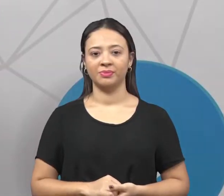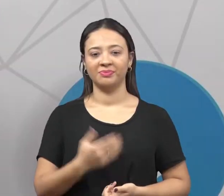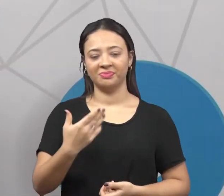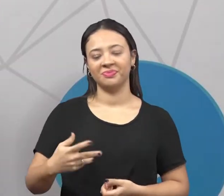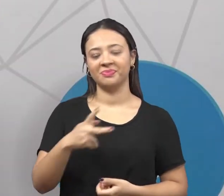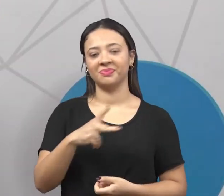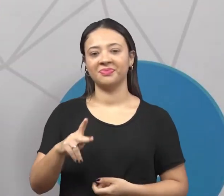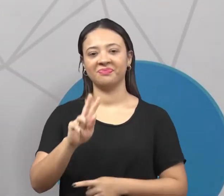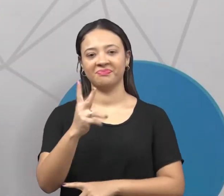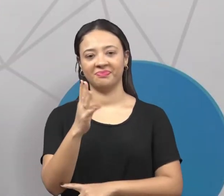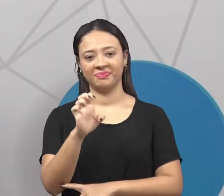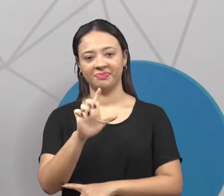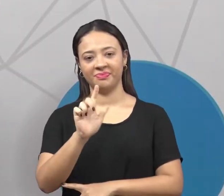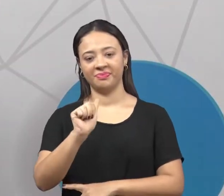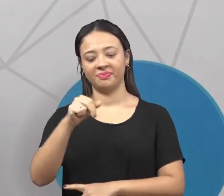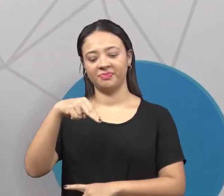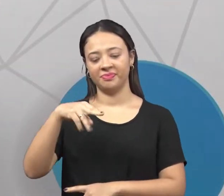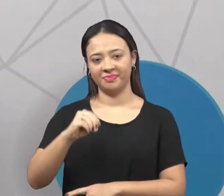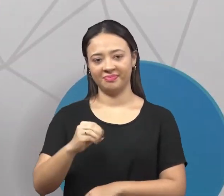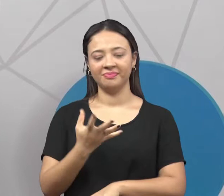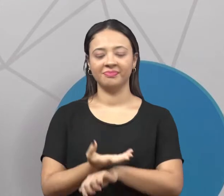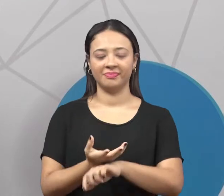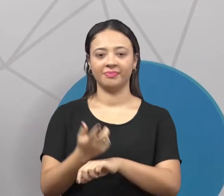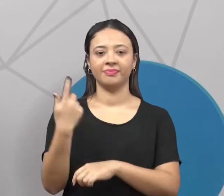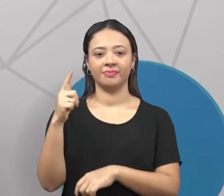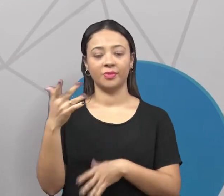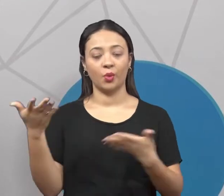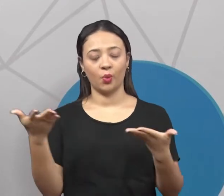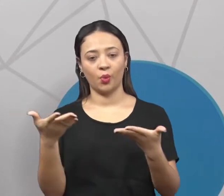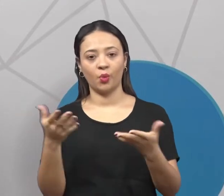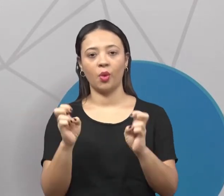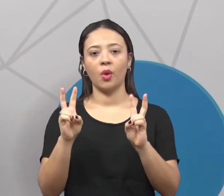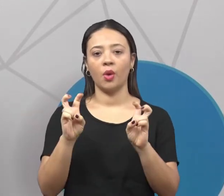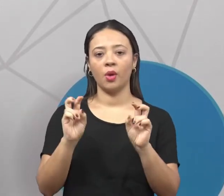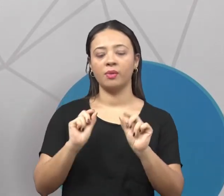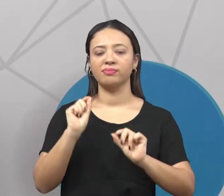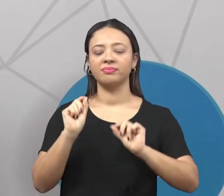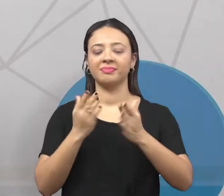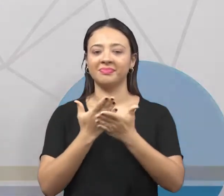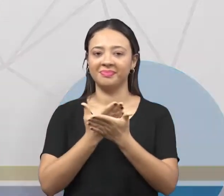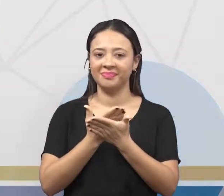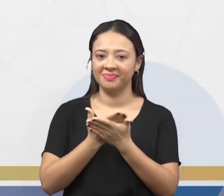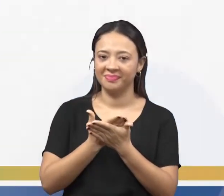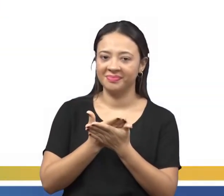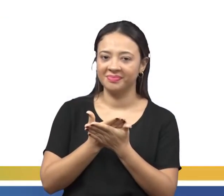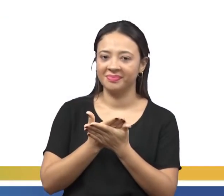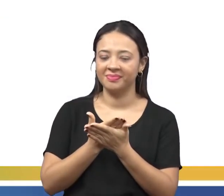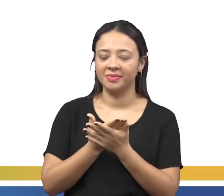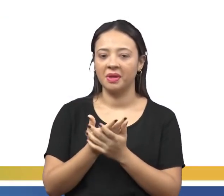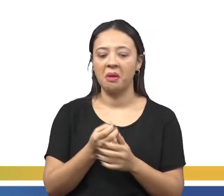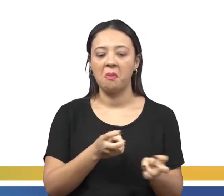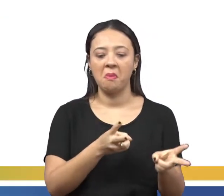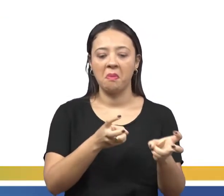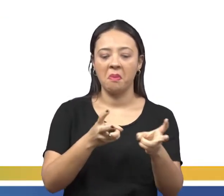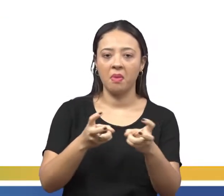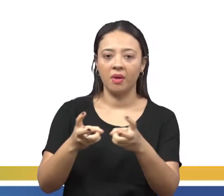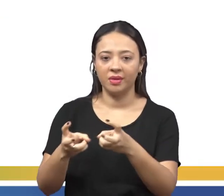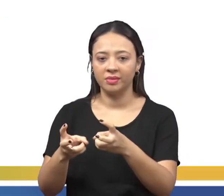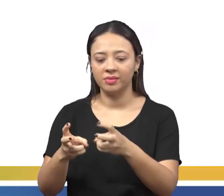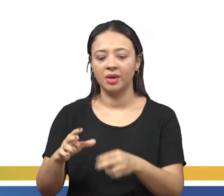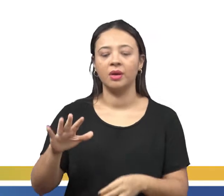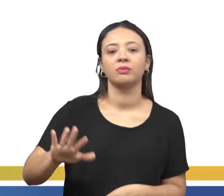sou o professor Elano, professor de Geografia. Estou aqui para ministrar a aula com o tema Reconhecimento das diferentes